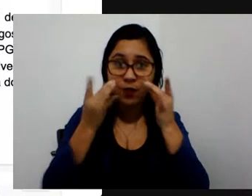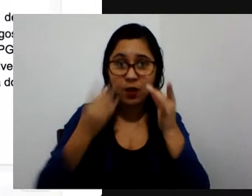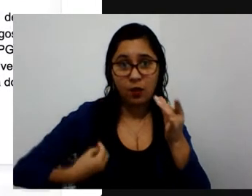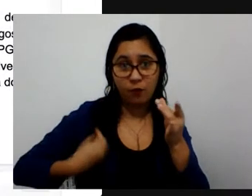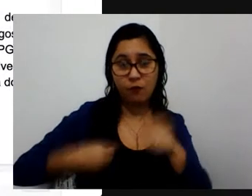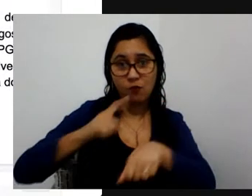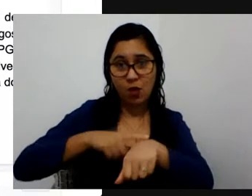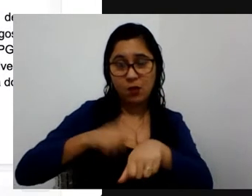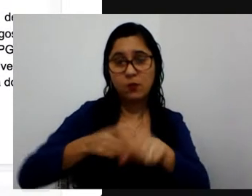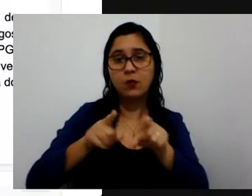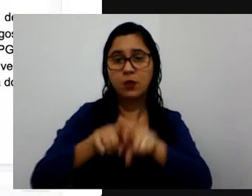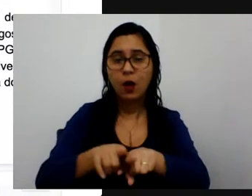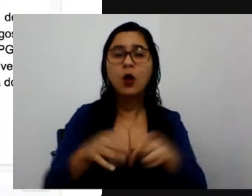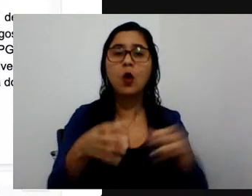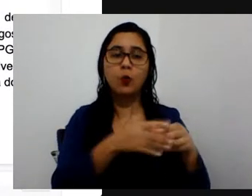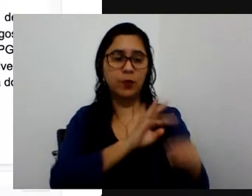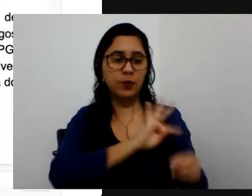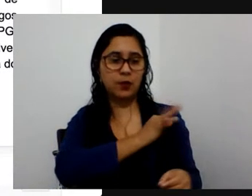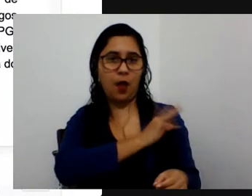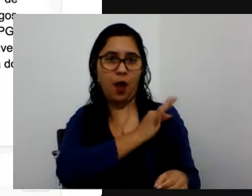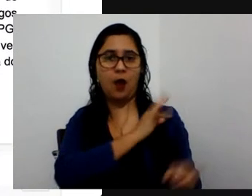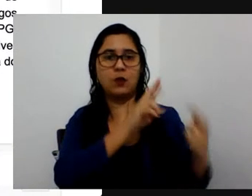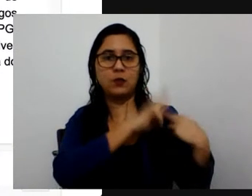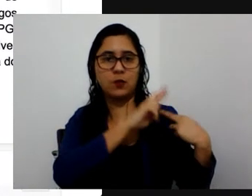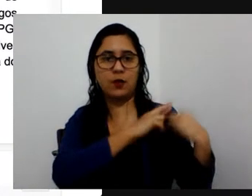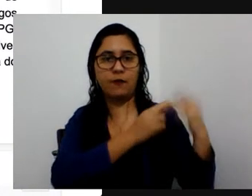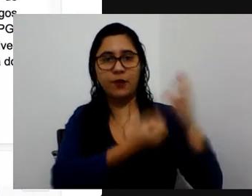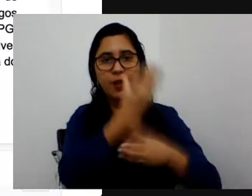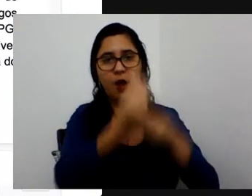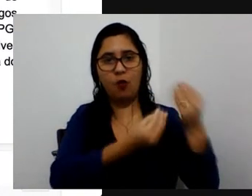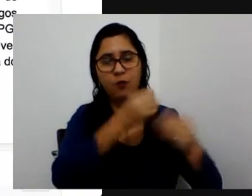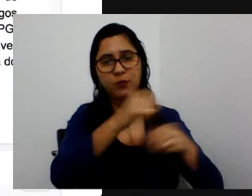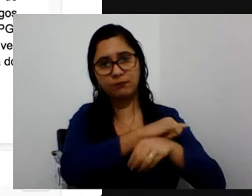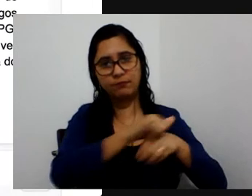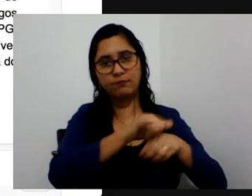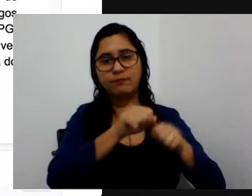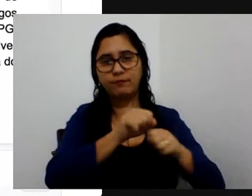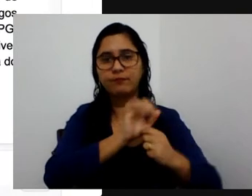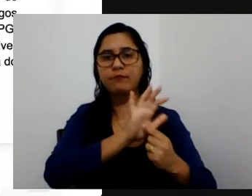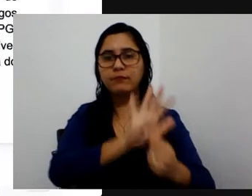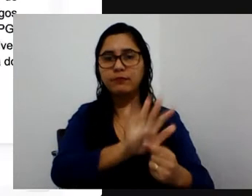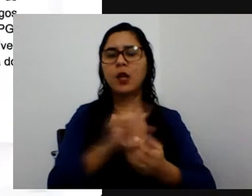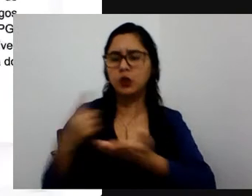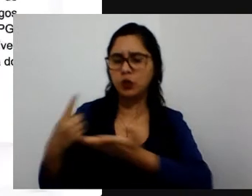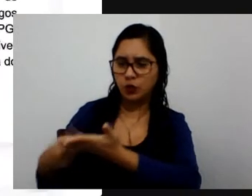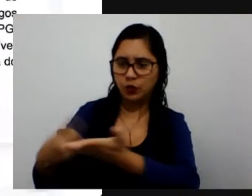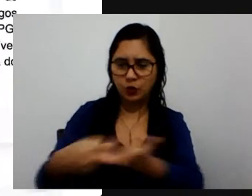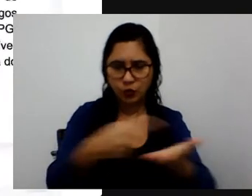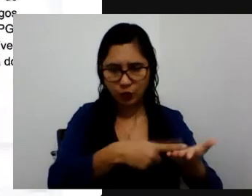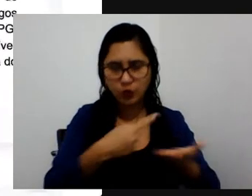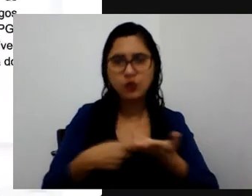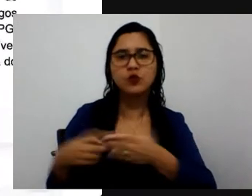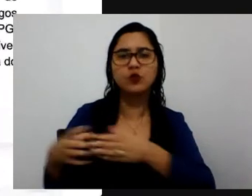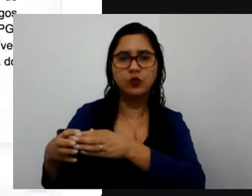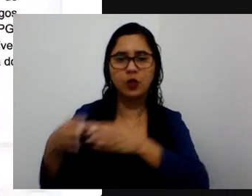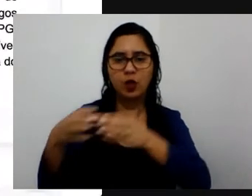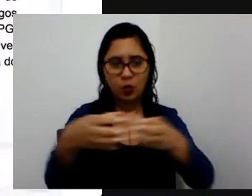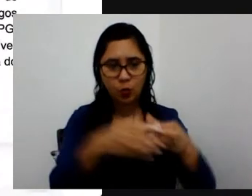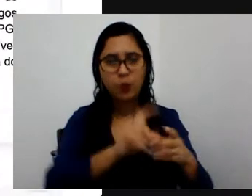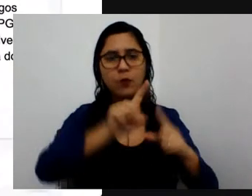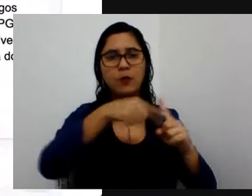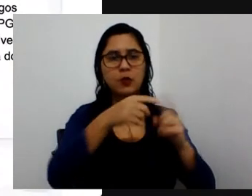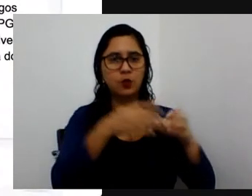caso, a Comissão Técnico-Executiva se encarregará de criar as condições definidas em comum acordo entre as candidaturas e a Comissão